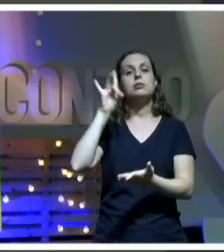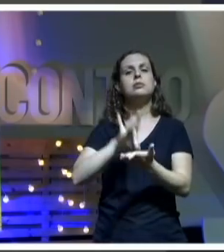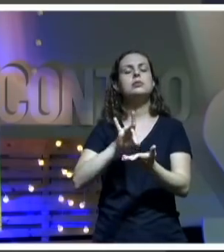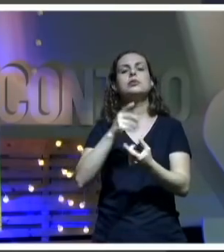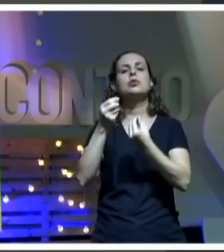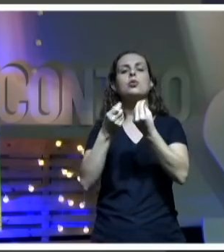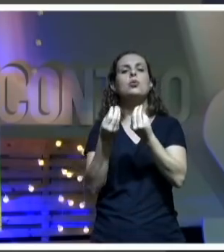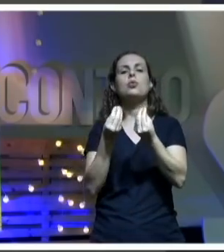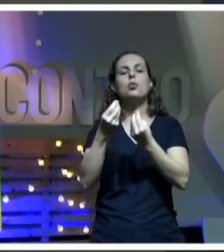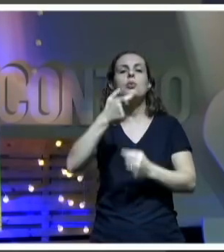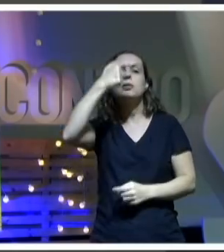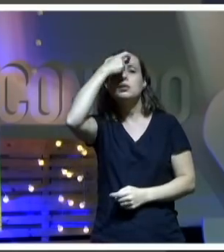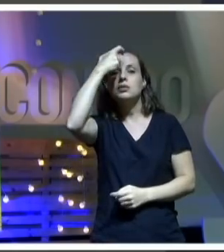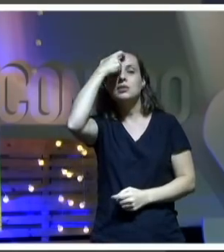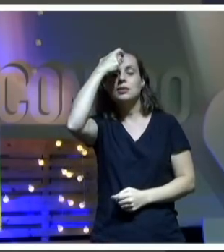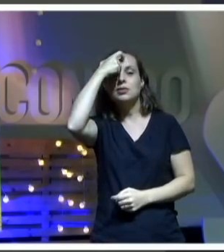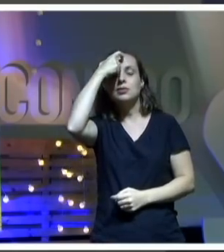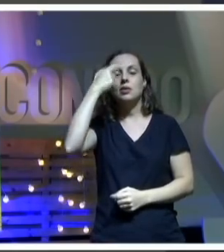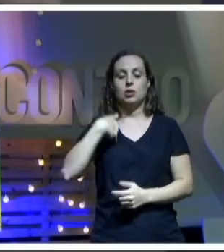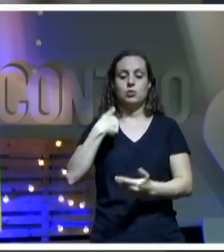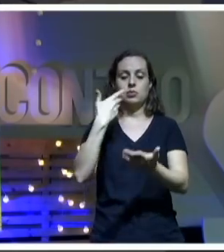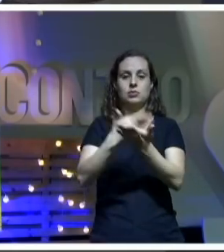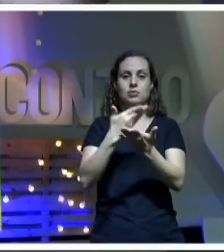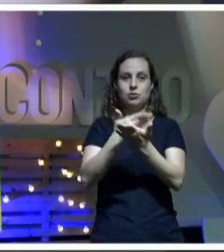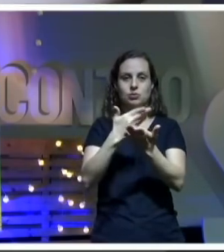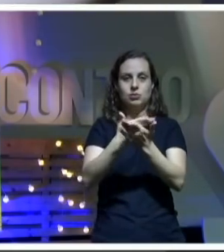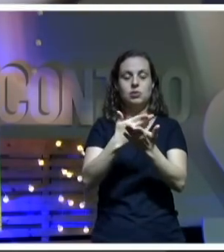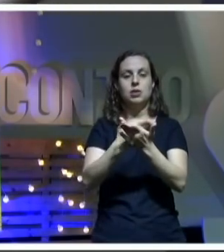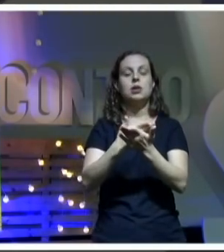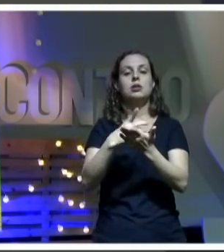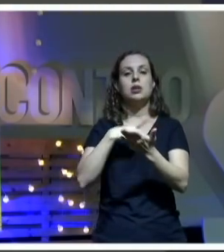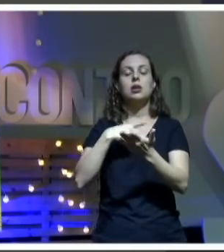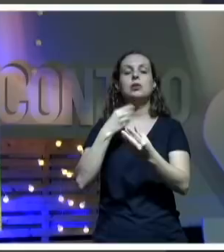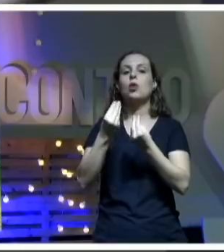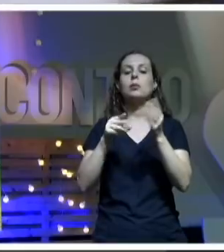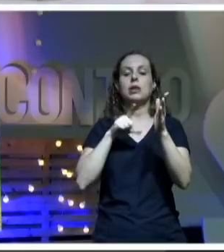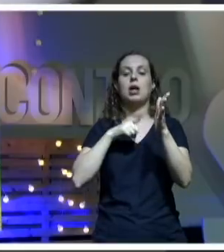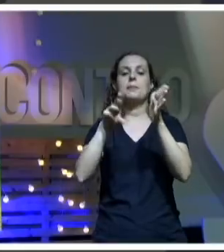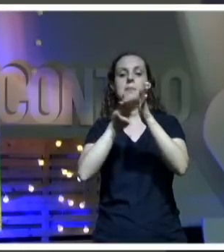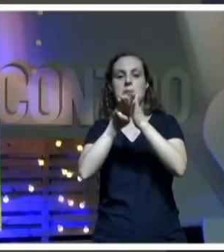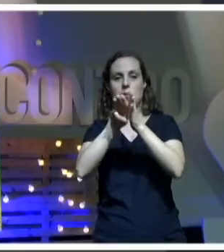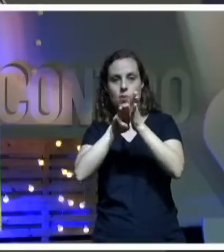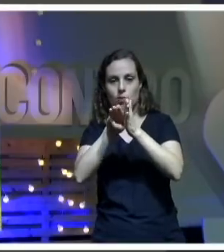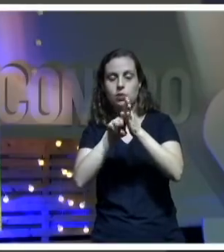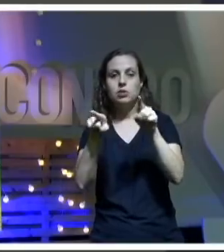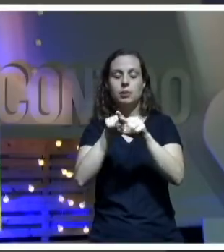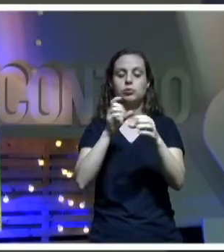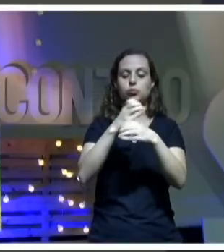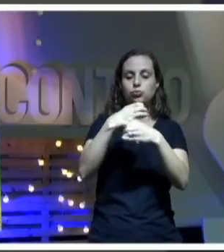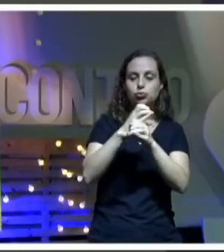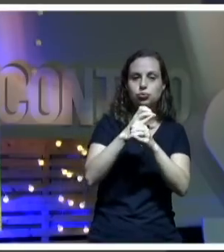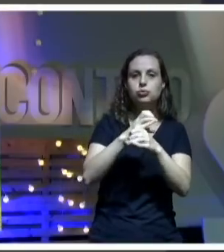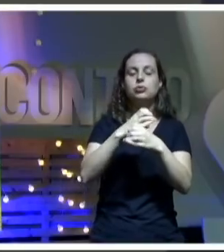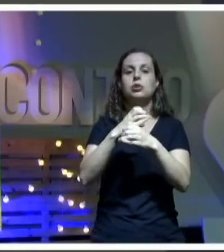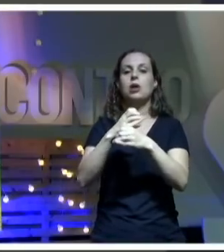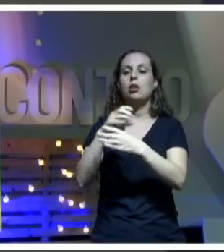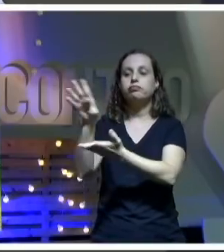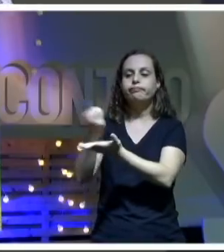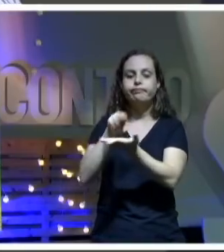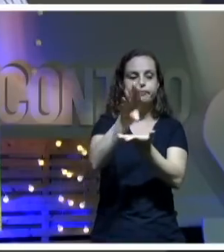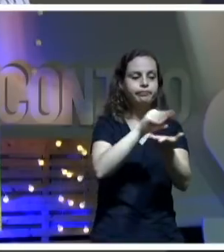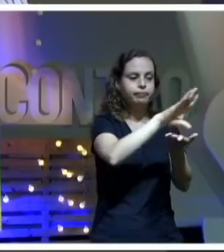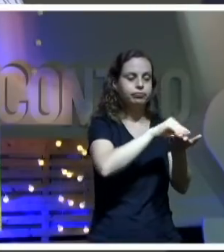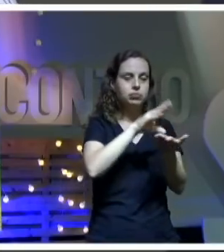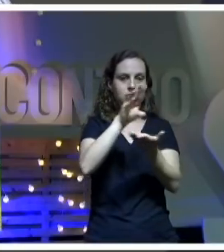cristão ser um teólogo cristão era pegar a metodologia científica e aplicar a bíblia o que significava